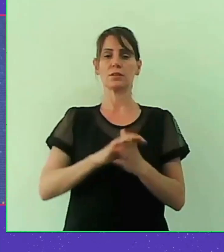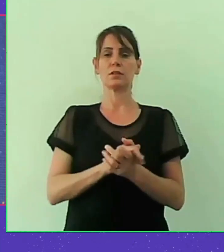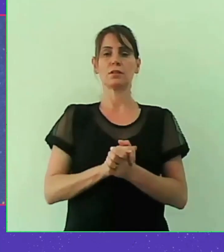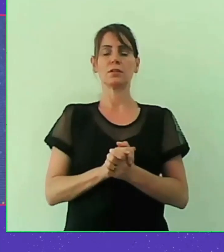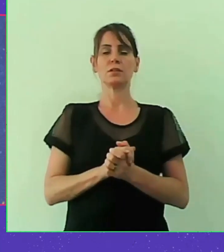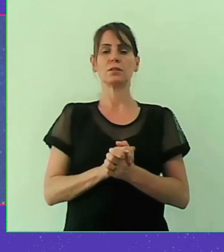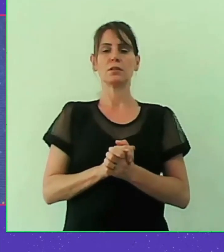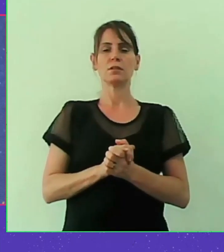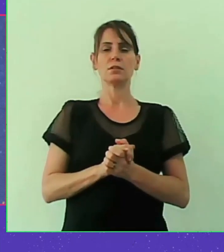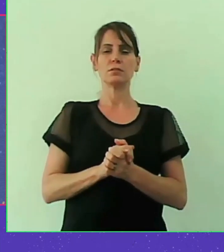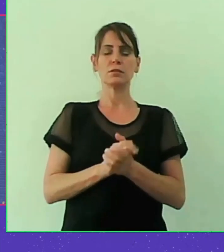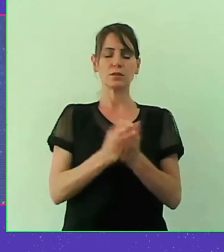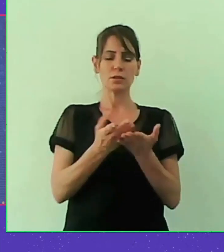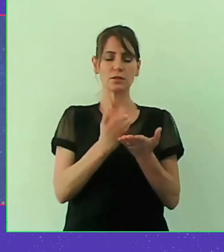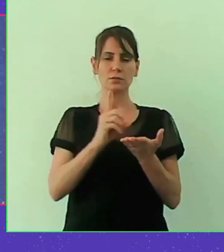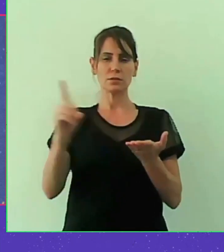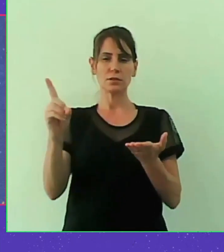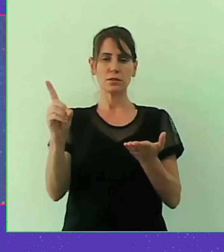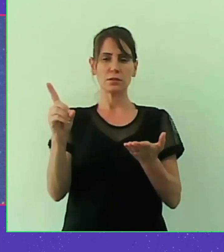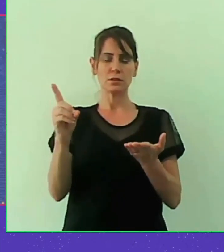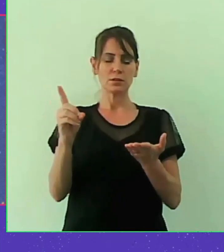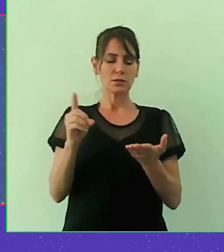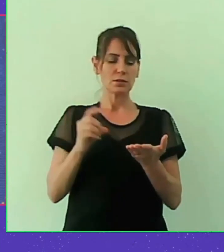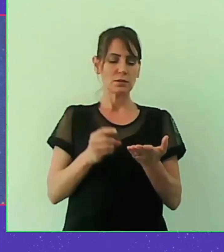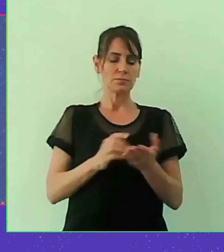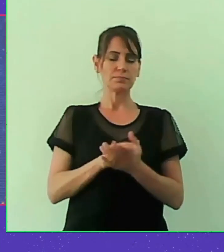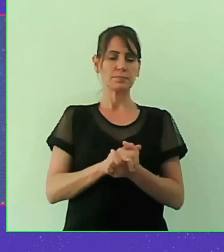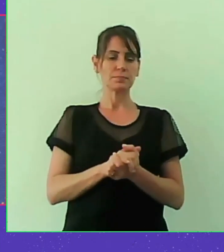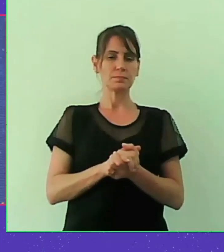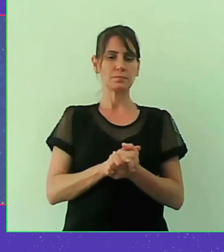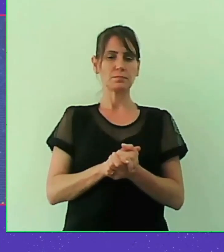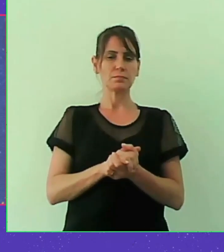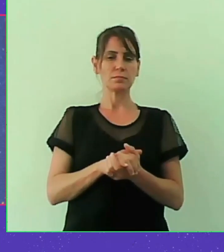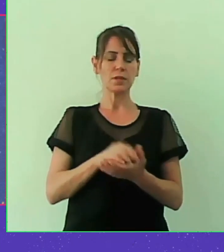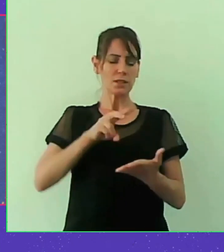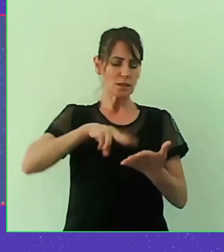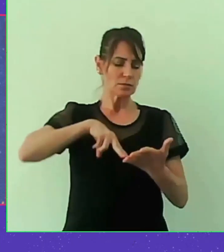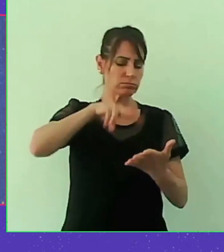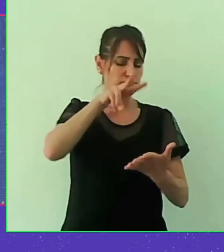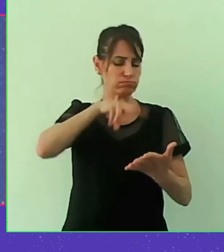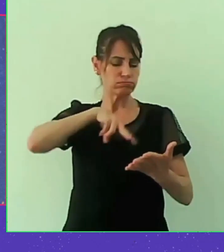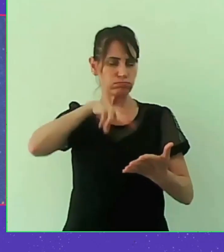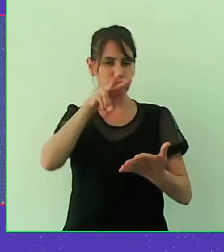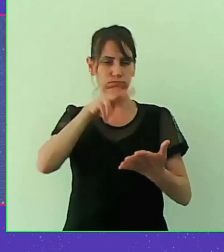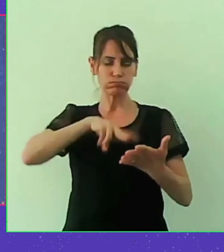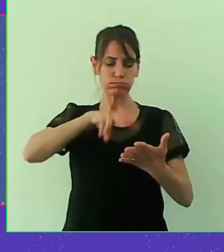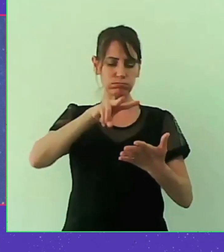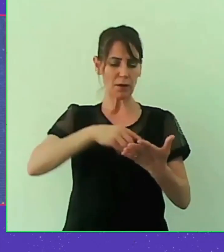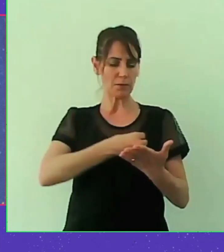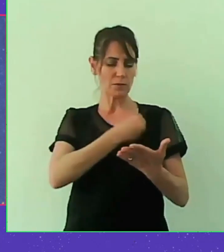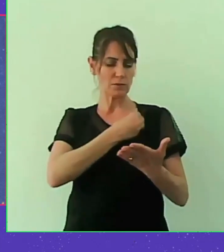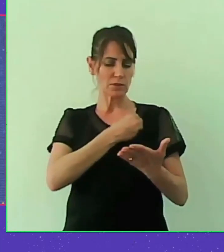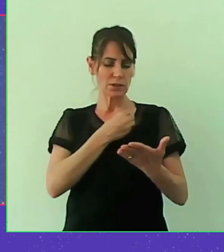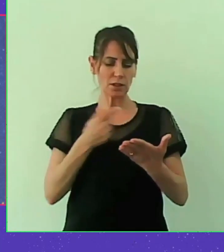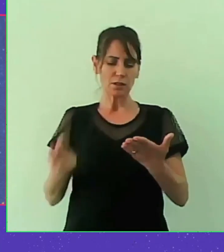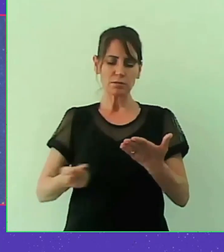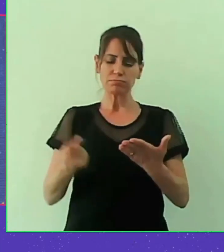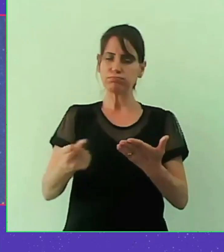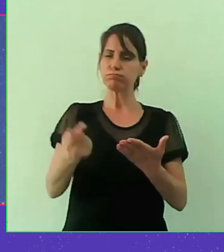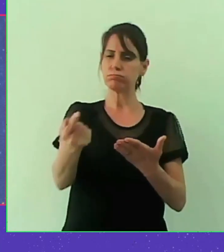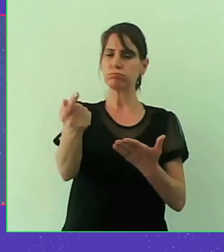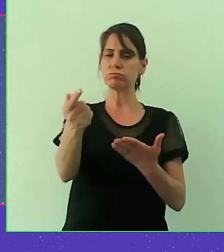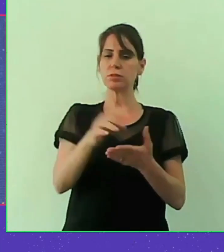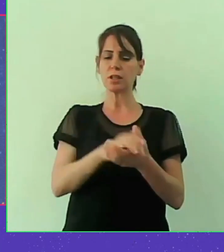Examinais as Escrituras, porque julgais ter nelas a vida eterna, e são elas mesmas que testificam de